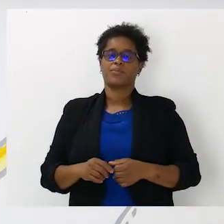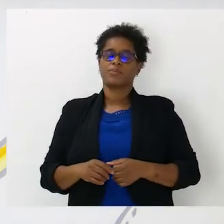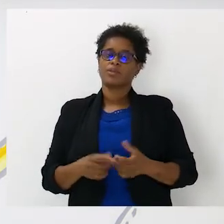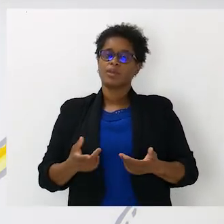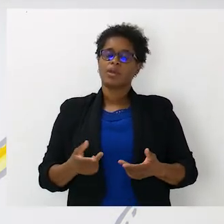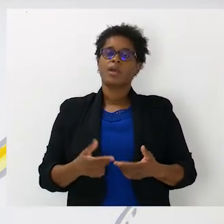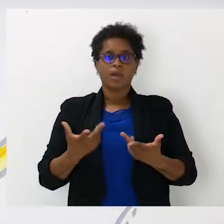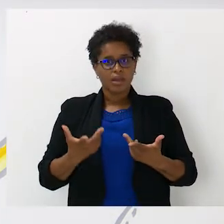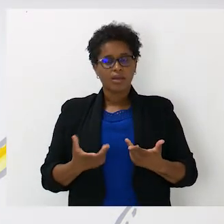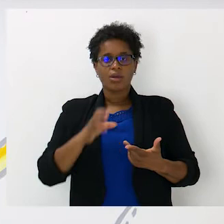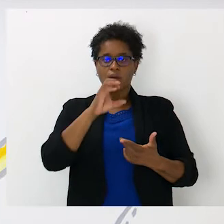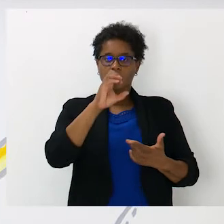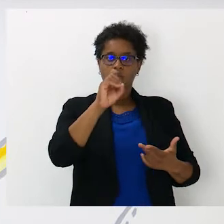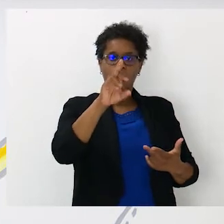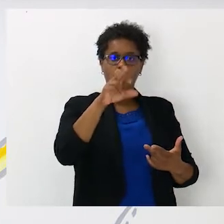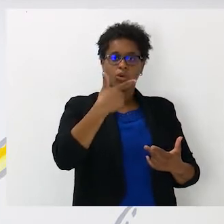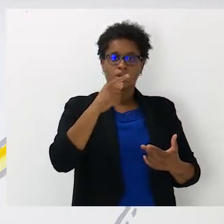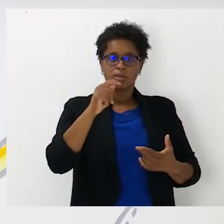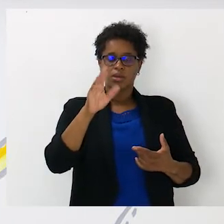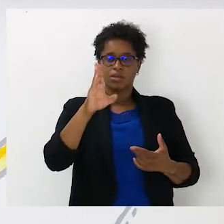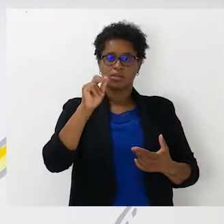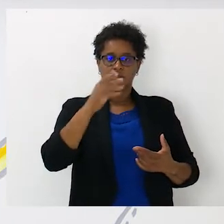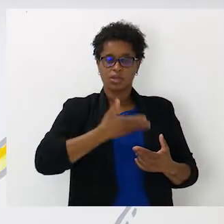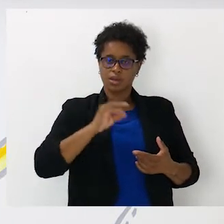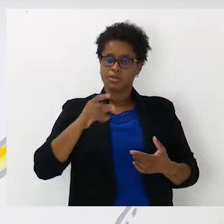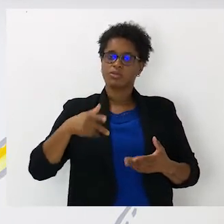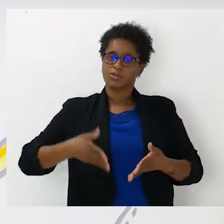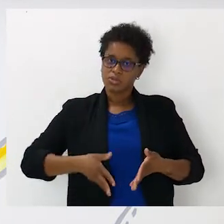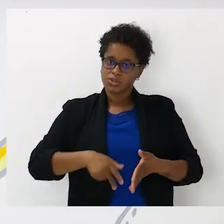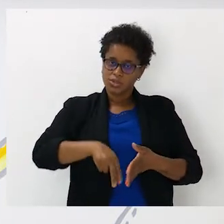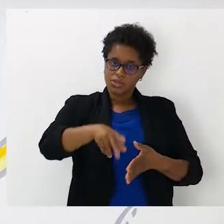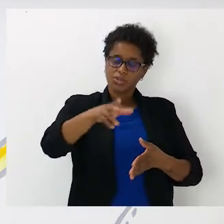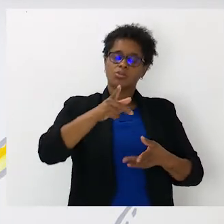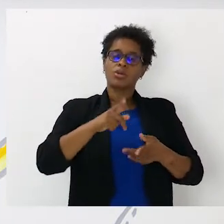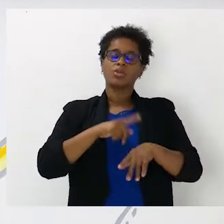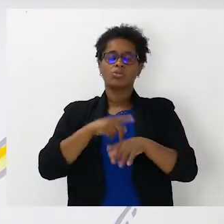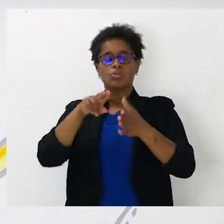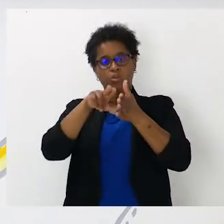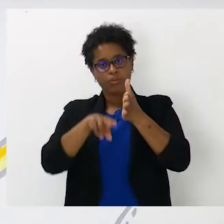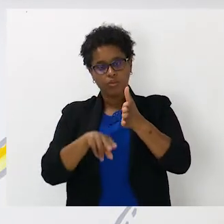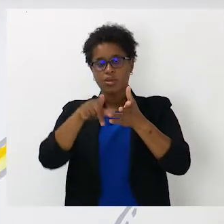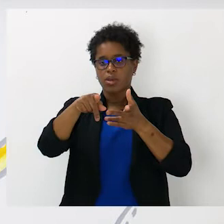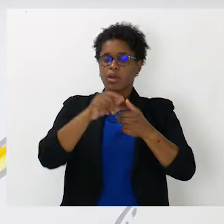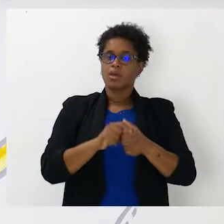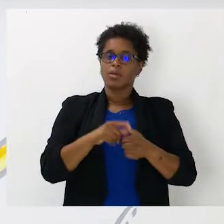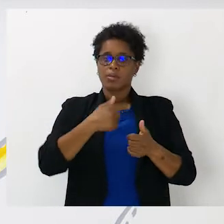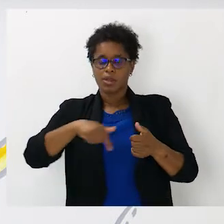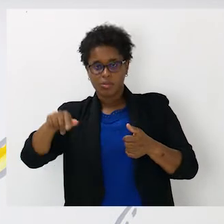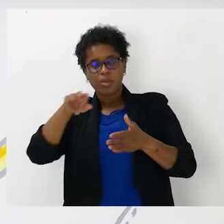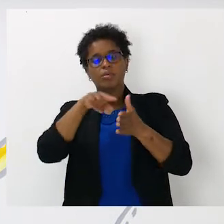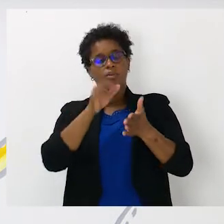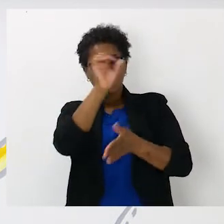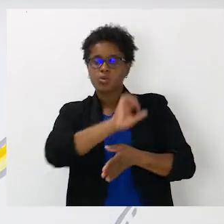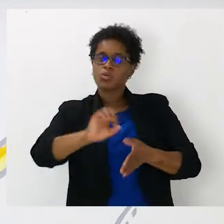era cortejado. Seguia-se ao momento fúnebre, encaminhado para o seu